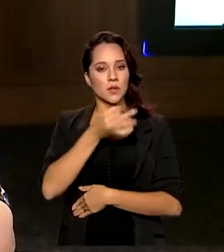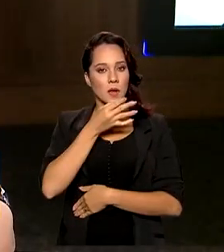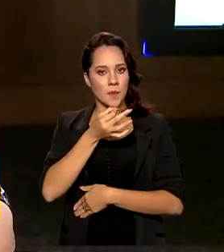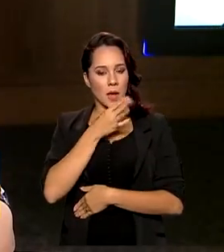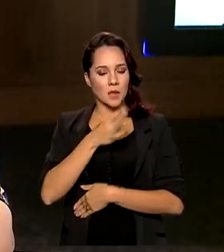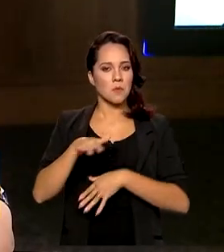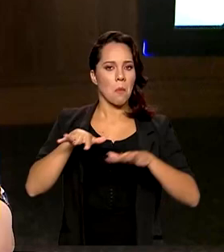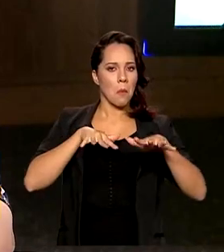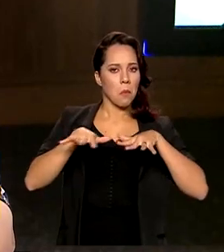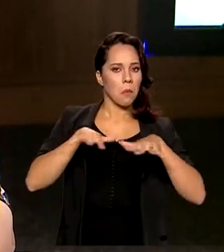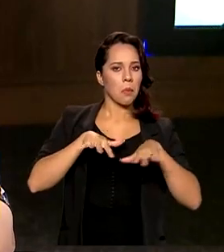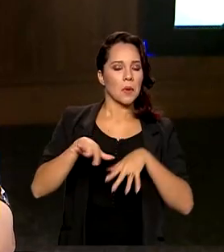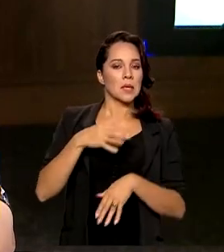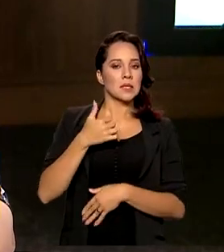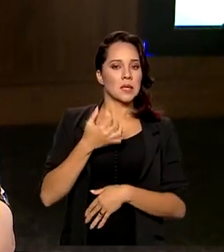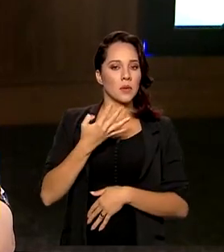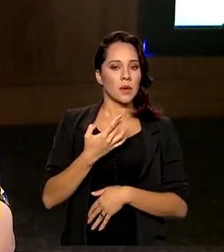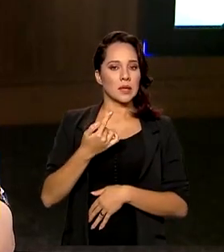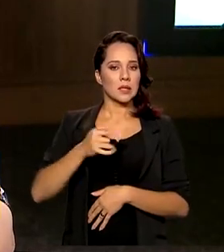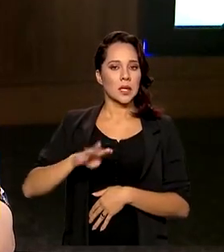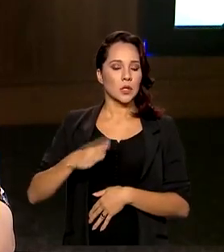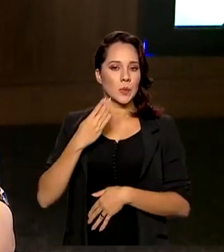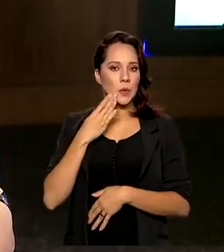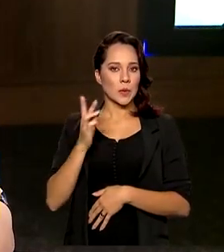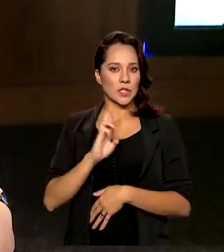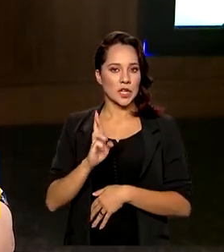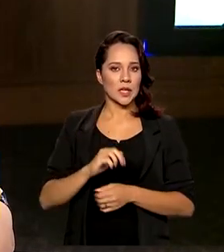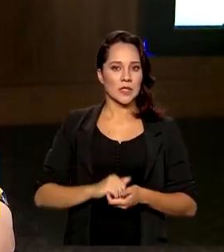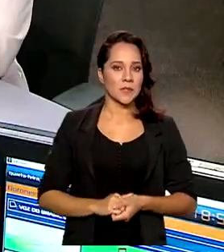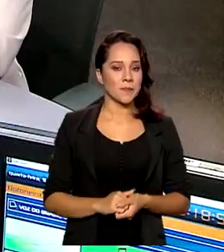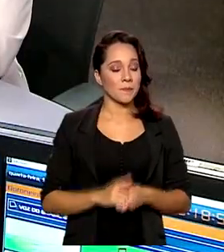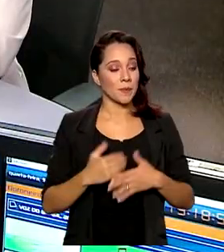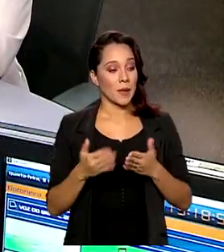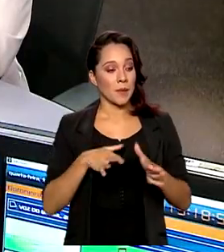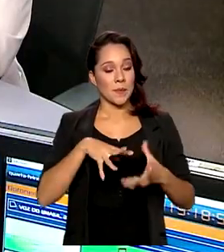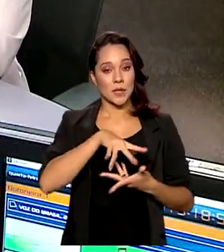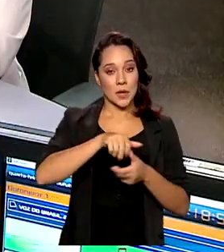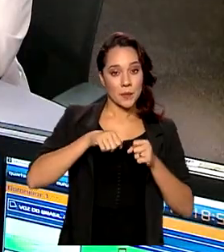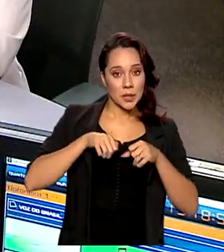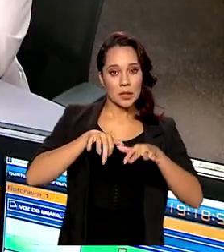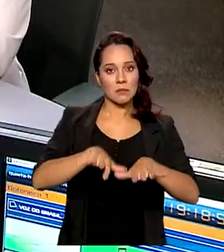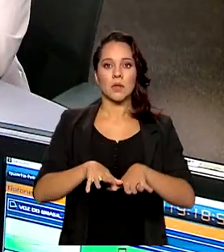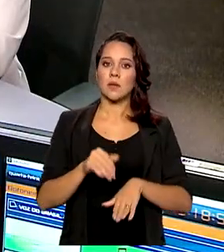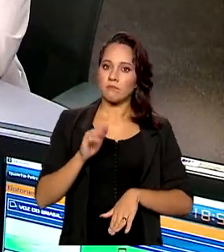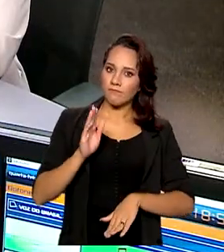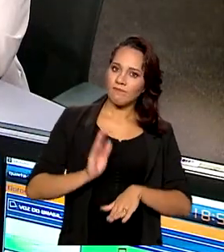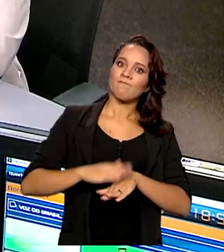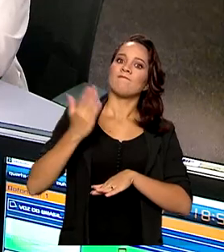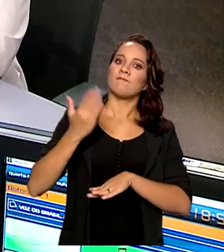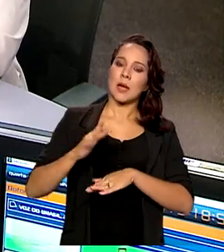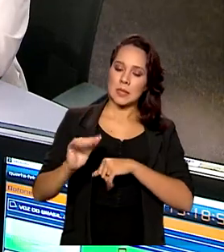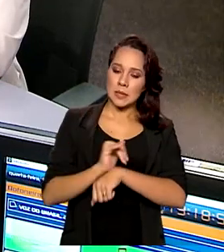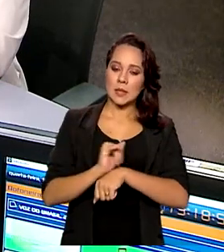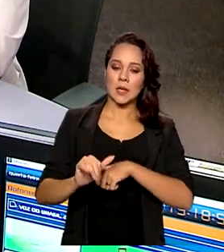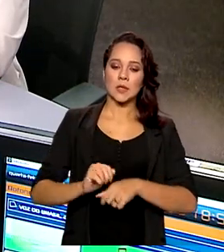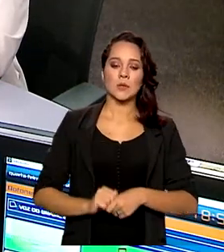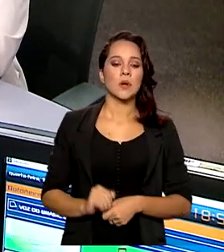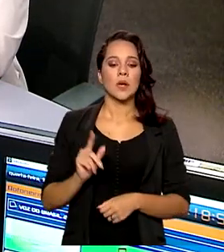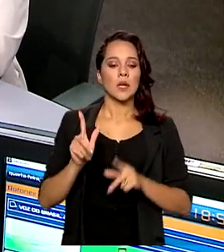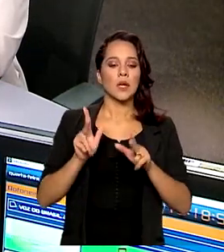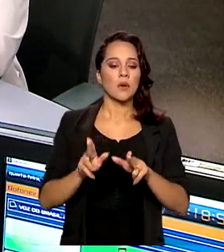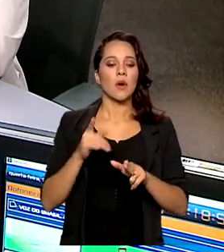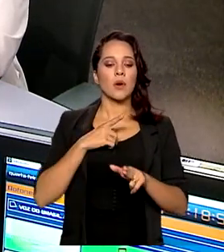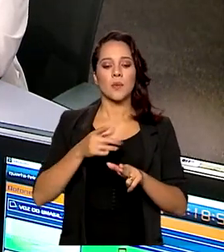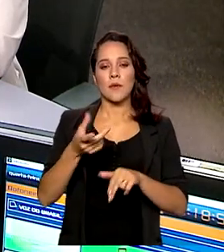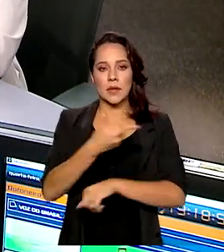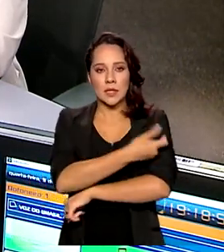medicamentos movimentou R$ 147 bilhões de reais. E com a pandemia, se mostrou ainda mais estratégico, como na produção